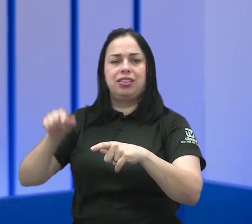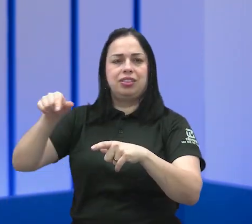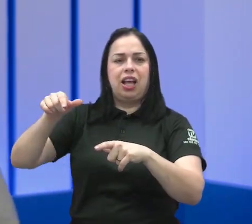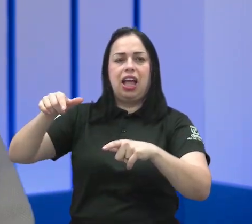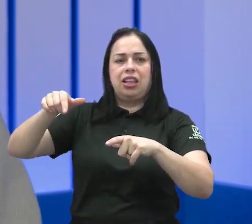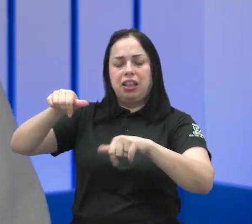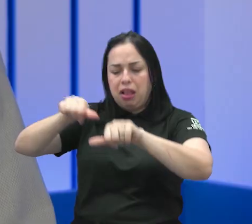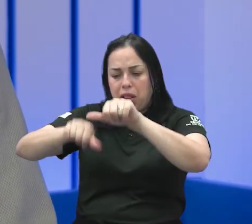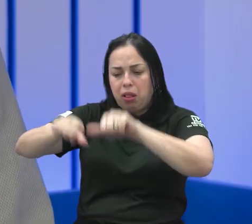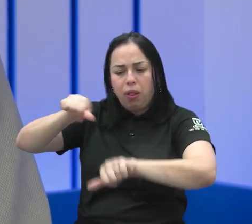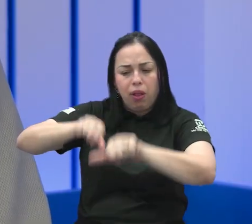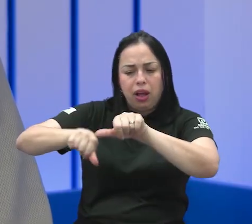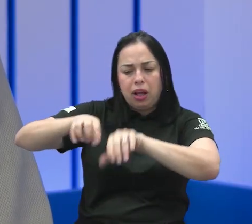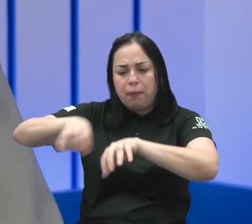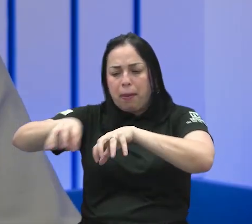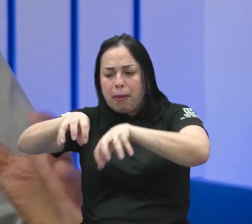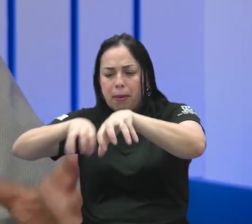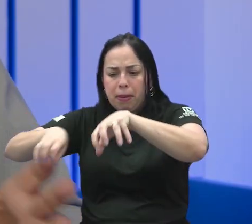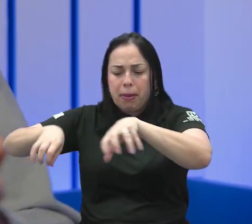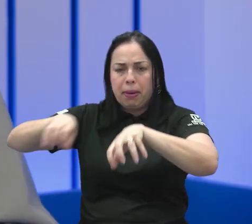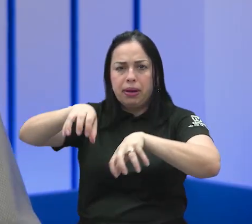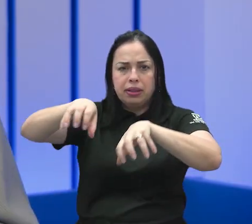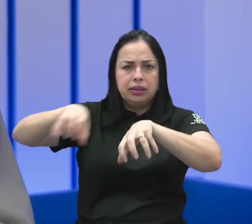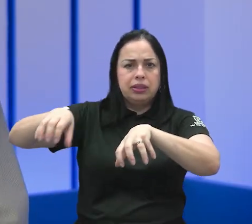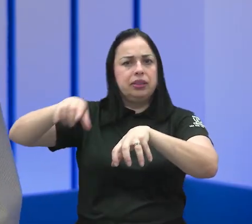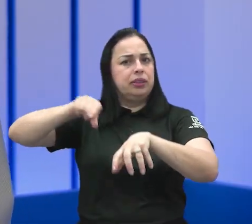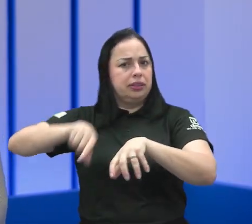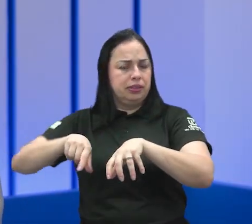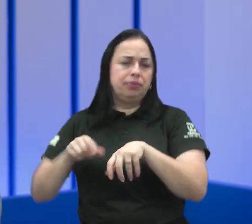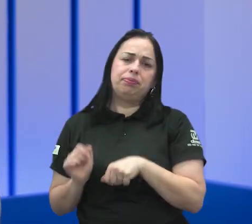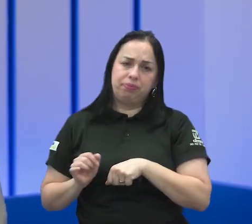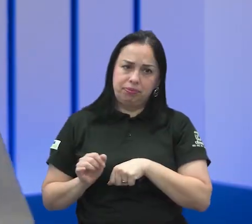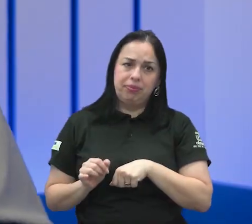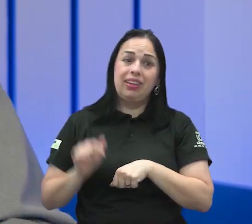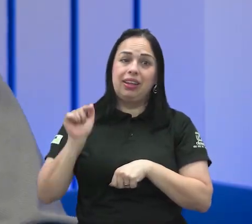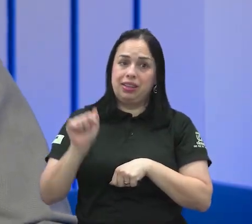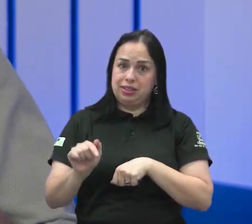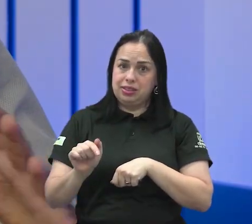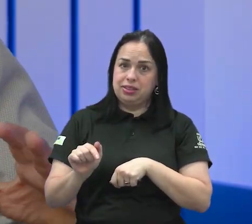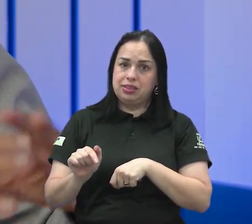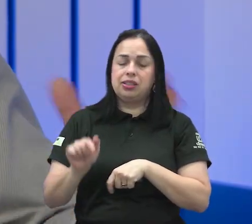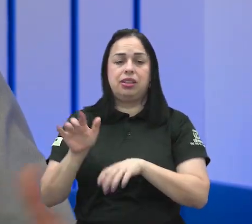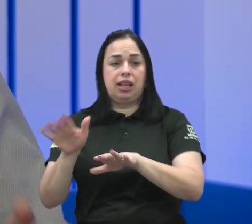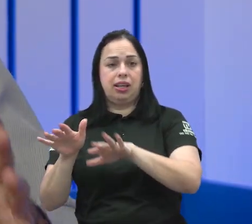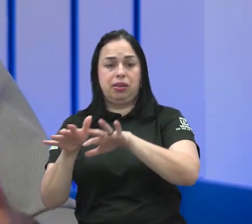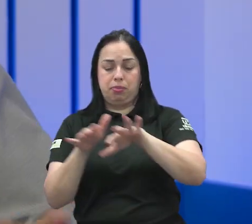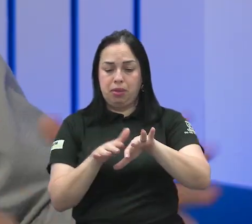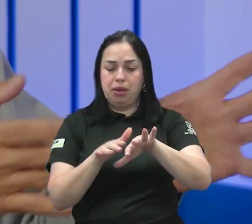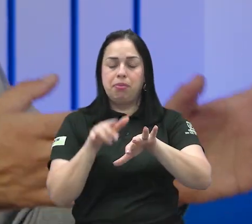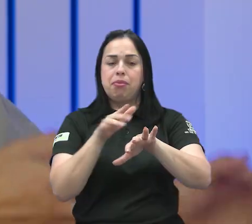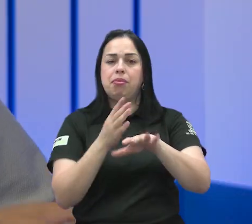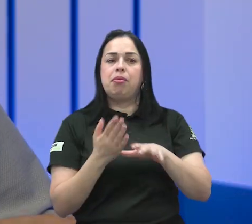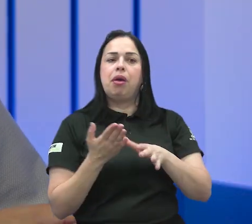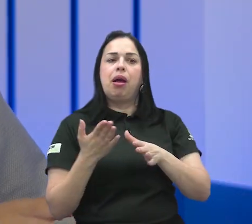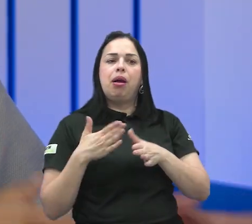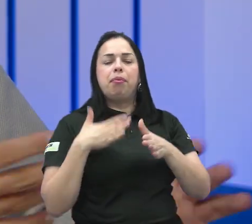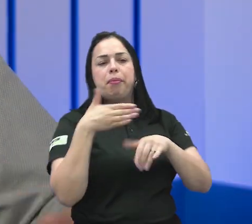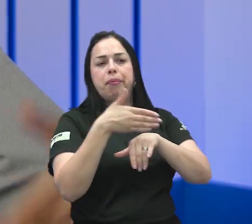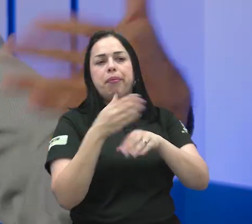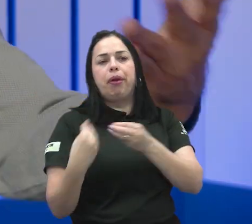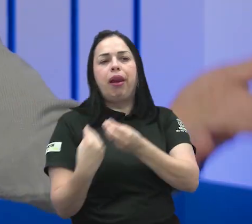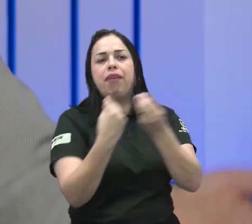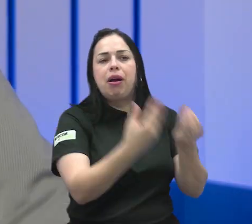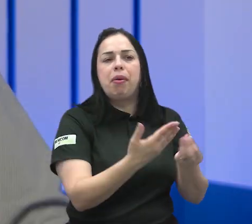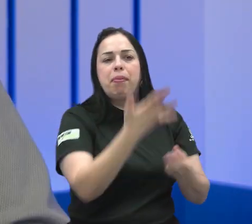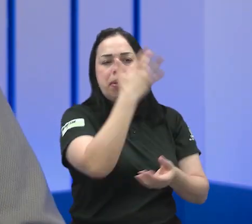setor, centrifuga esse sangue e a gente separa em hemocomponentes. Então a gente produz concentrado de hemácias, que é para tratar